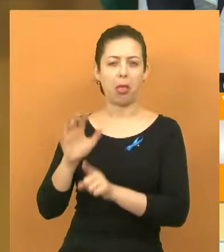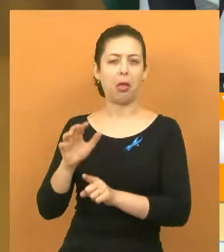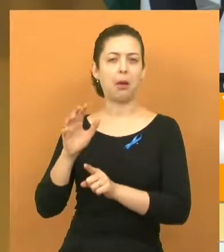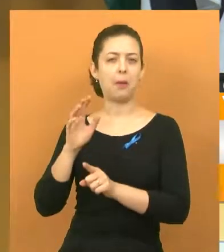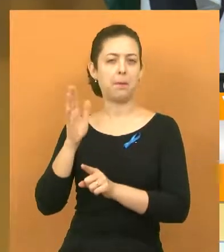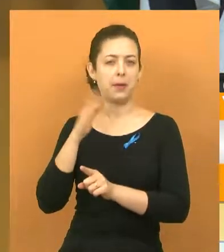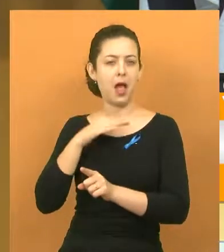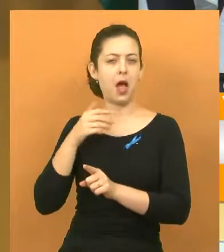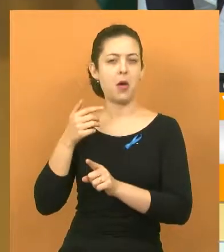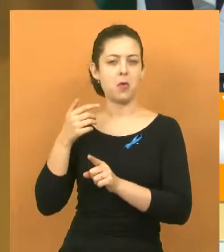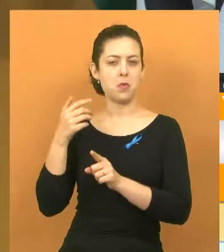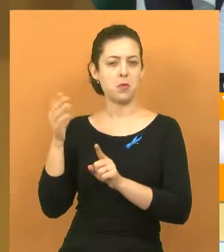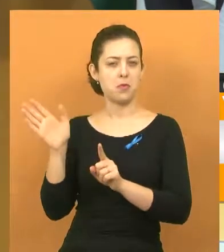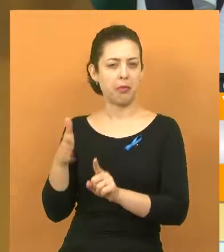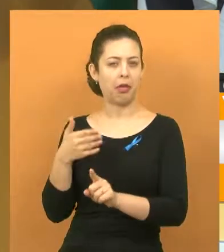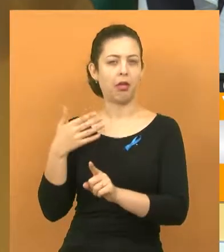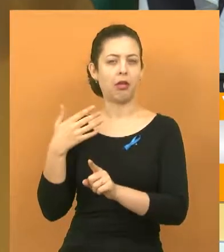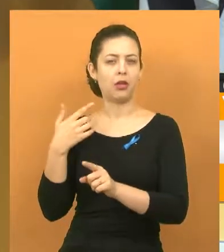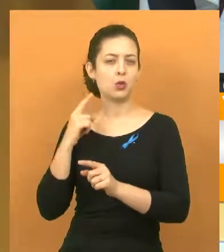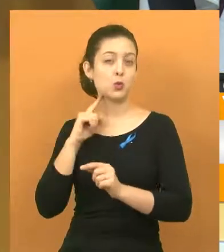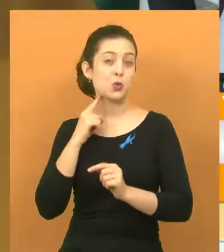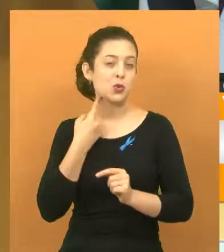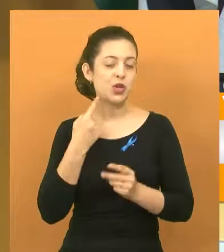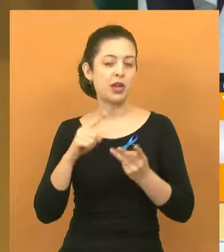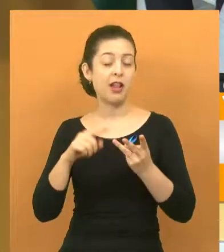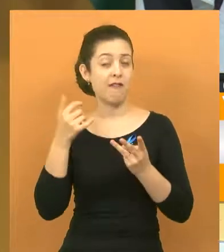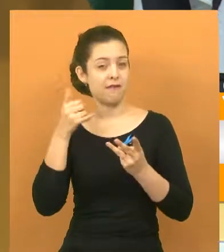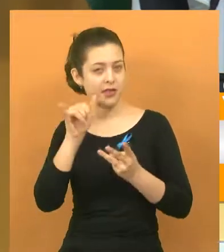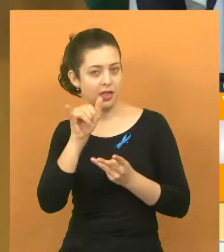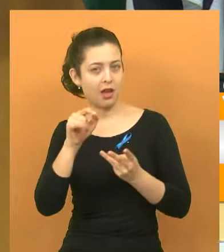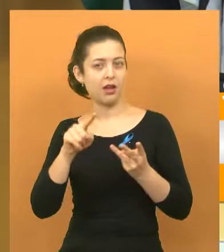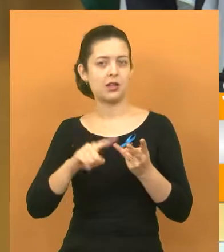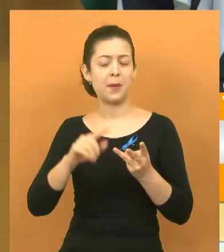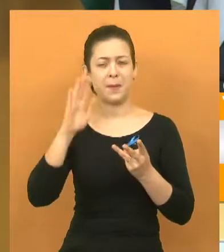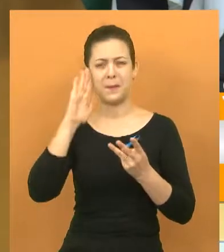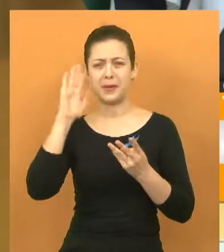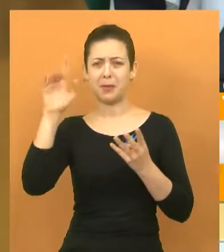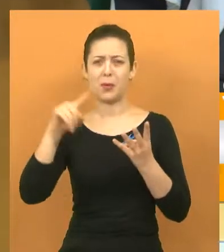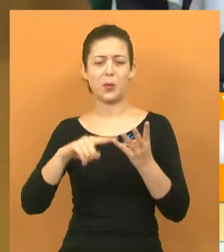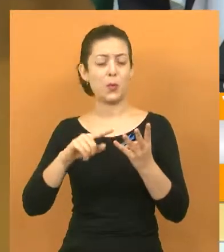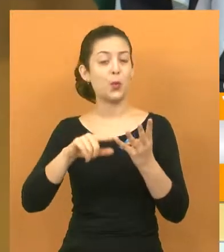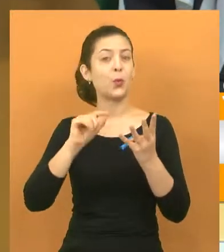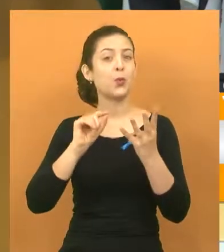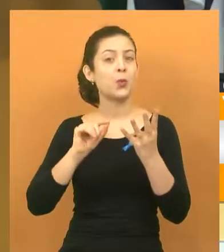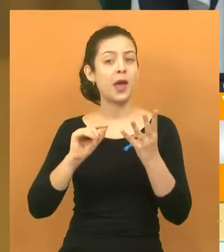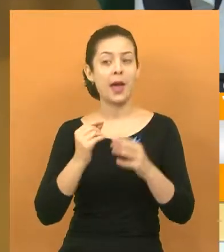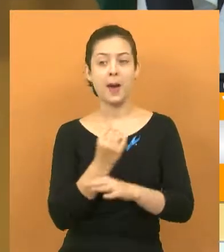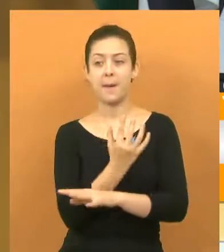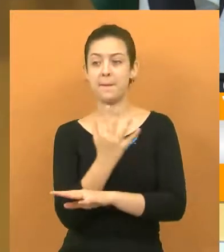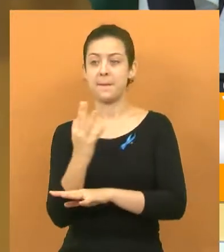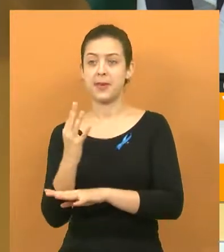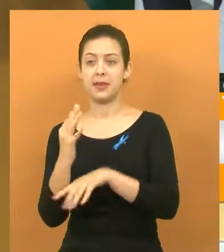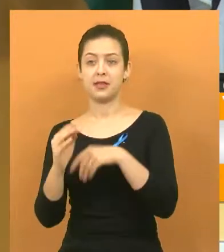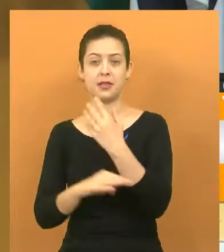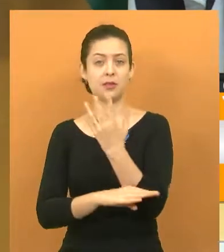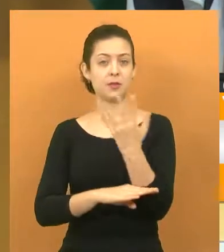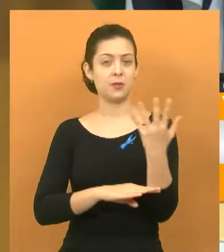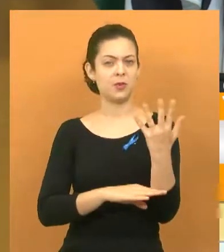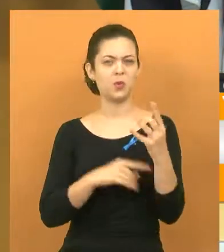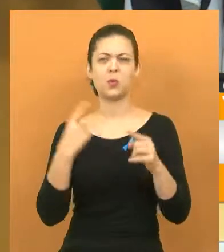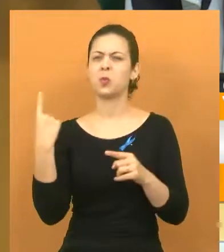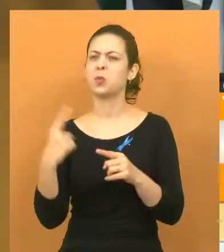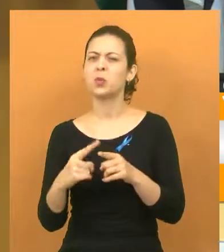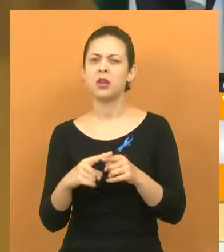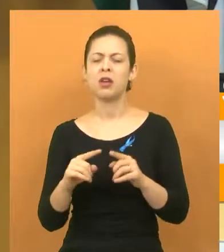o problema, né, da sujeira que esses animais produzem, e o principal, como eu disse, que é a questão ambiental. Por que eu falo da